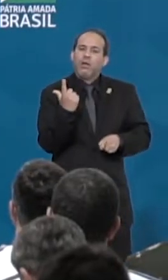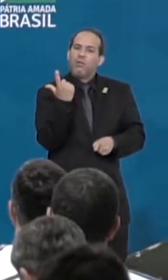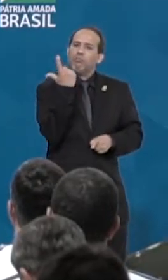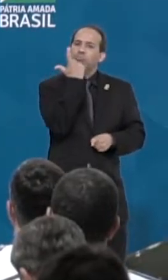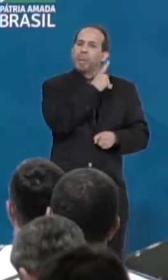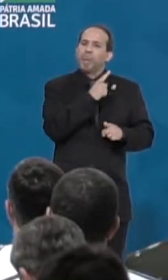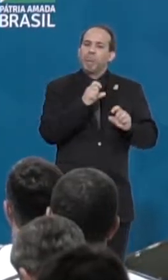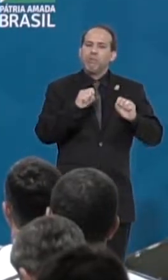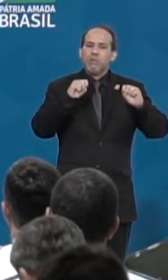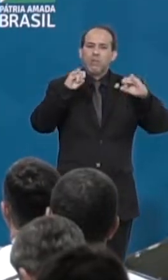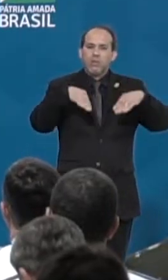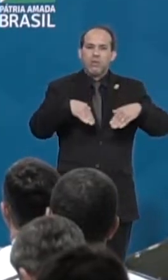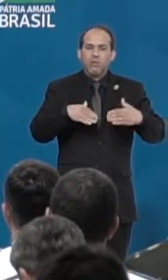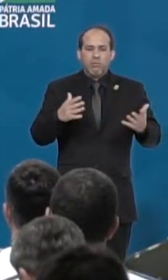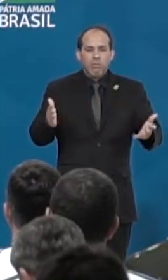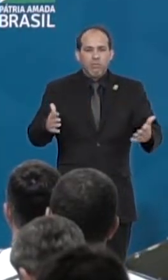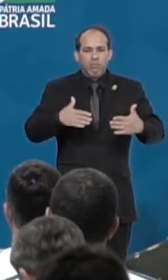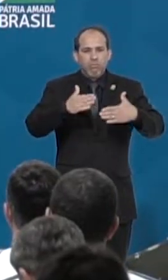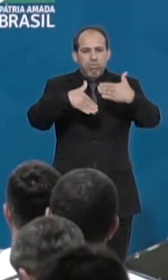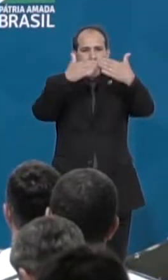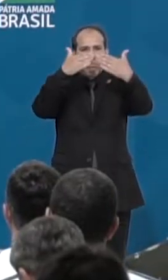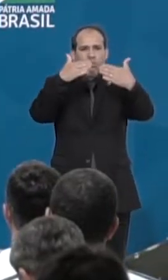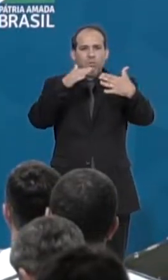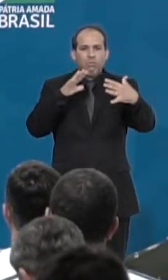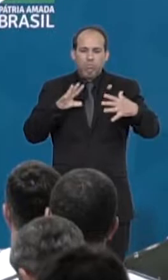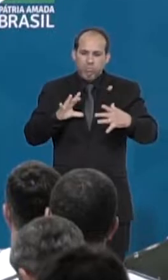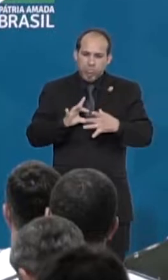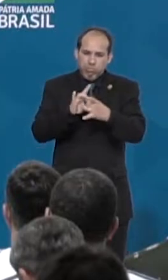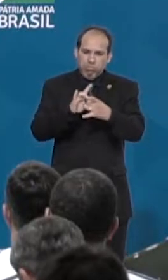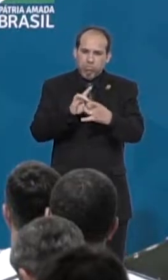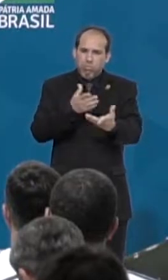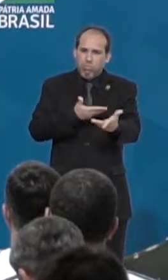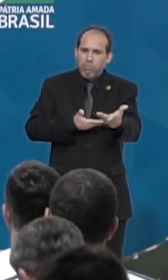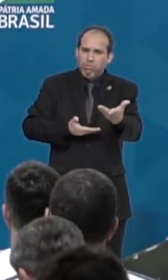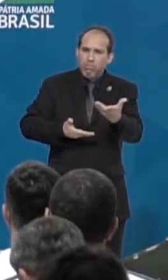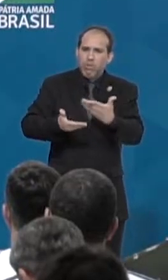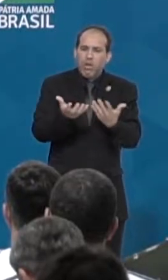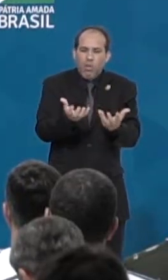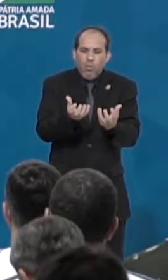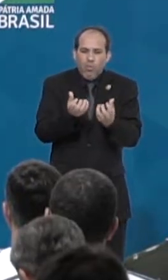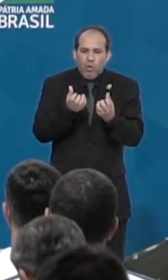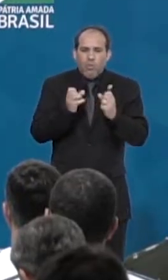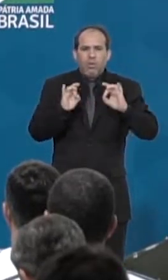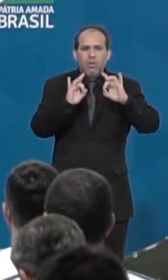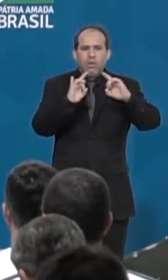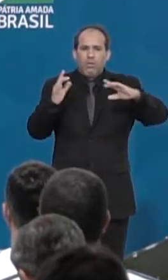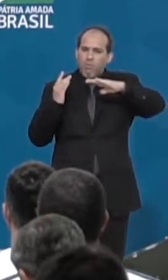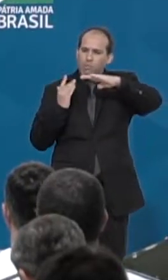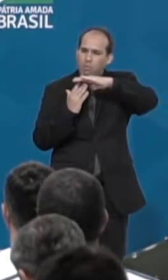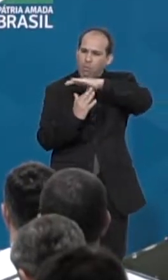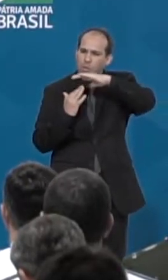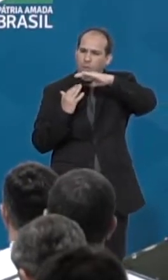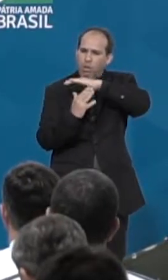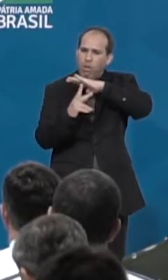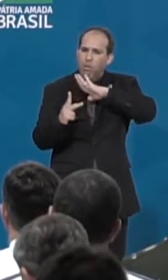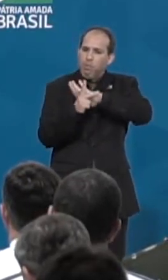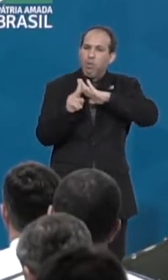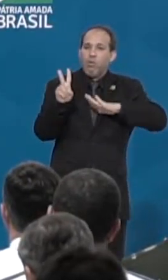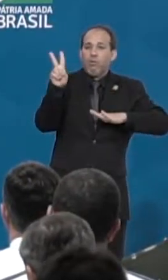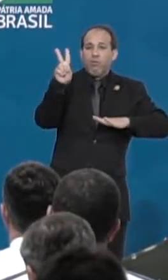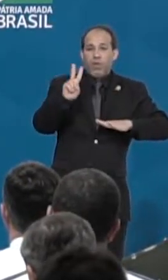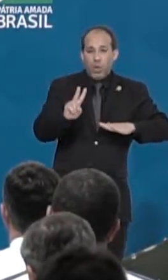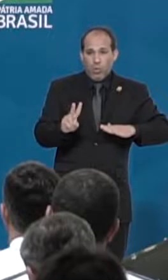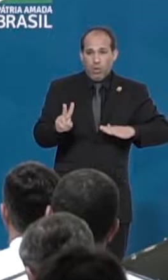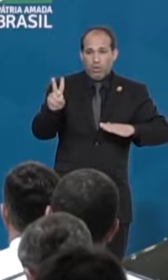conseguiremos promover uma interiorização com mais dignidade aos migrantes venezuelanos e